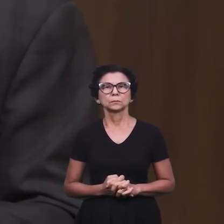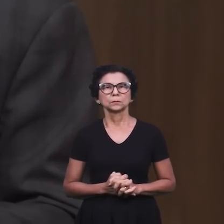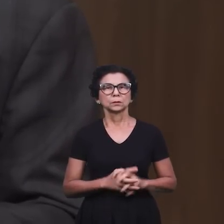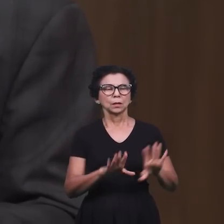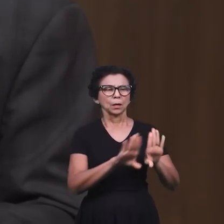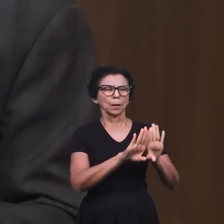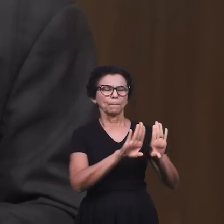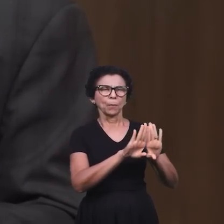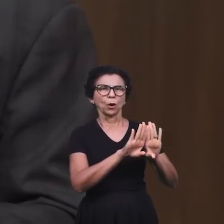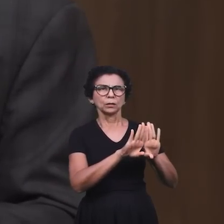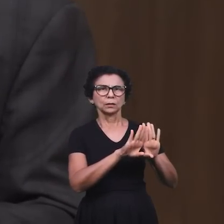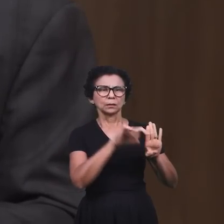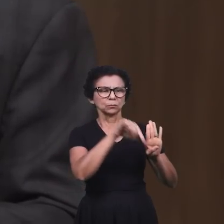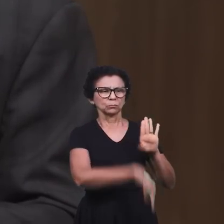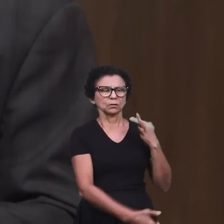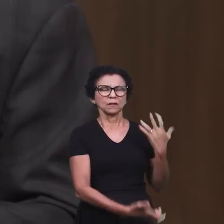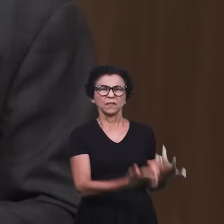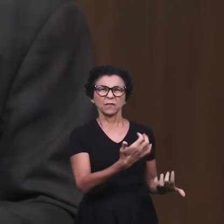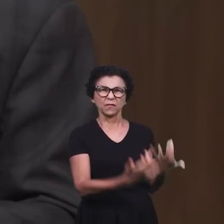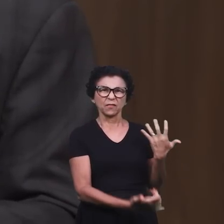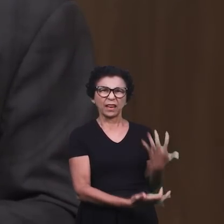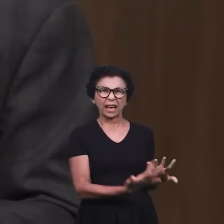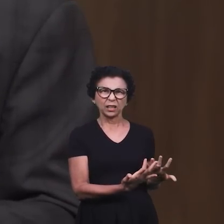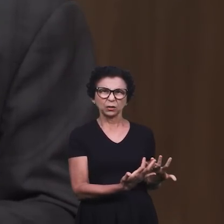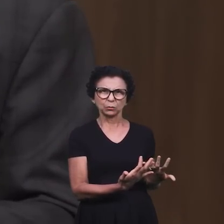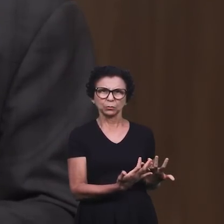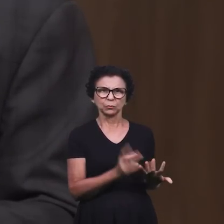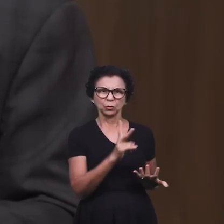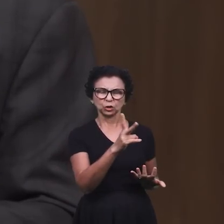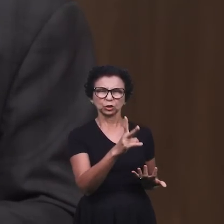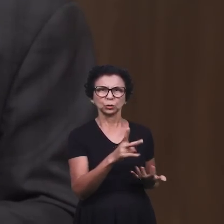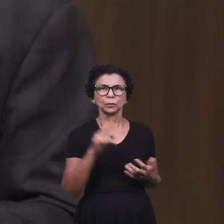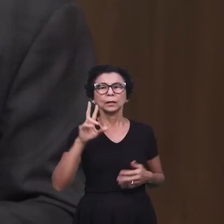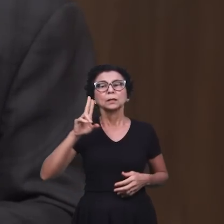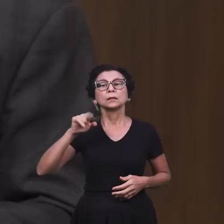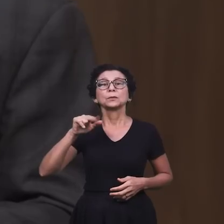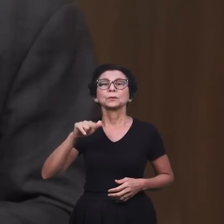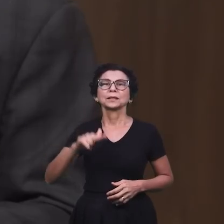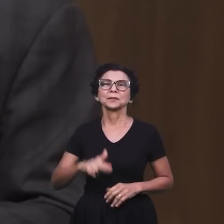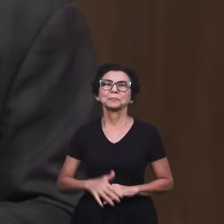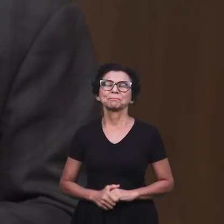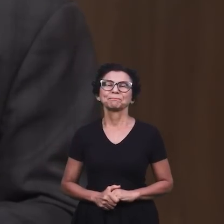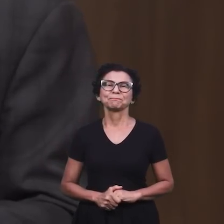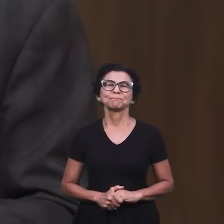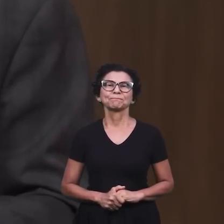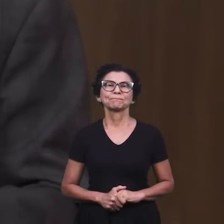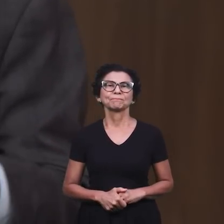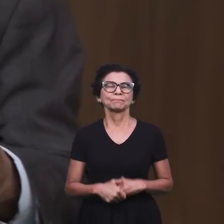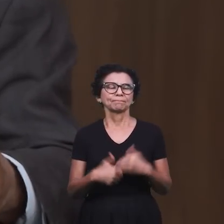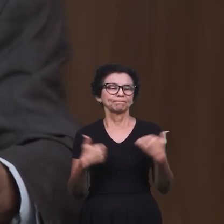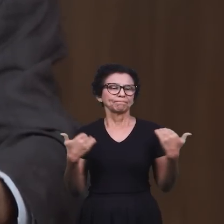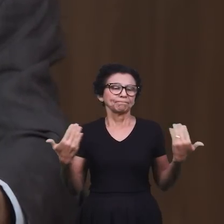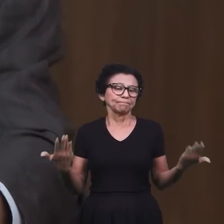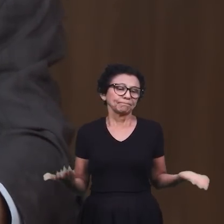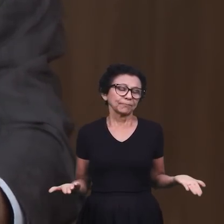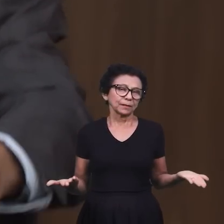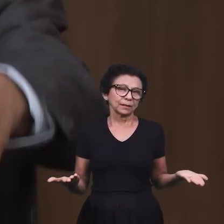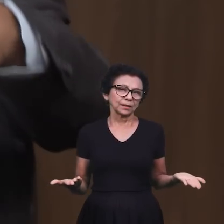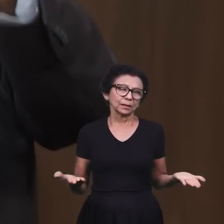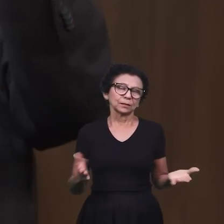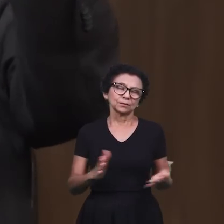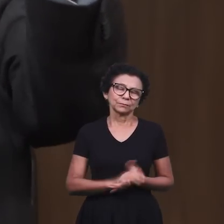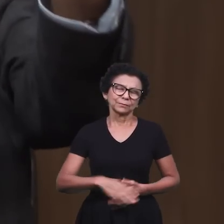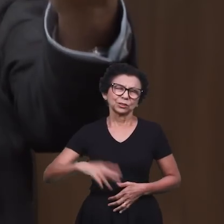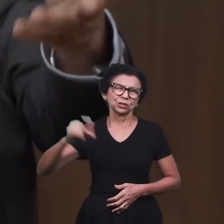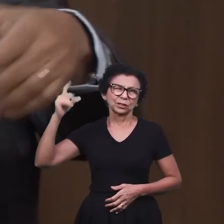não prevalecerão, de toda forma, o inimigo tem investido para destruir a igreja, seja matando cristãos durante